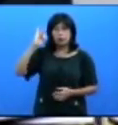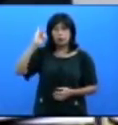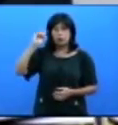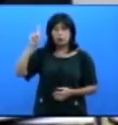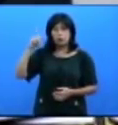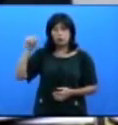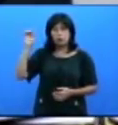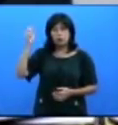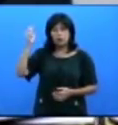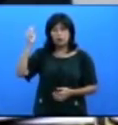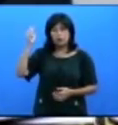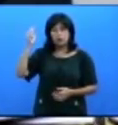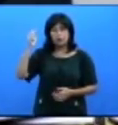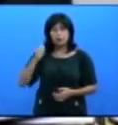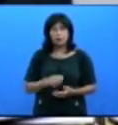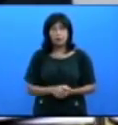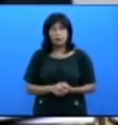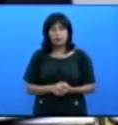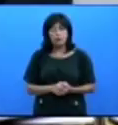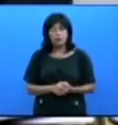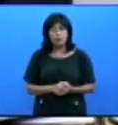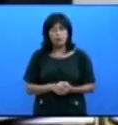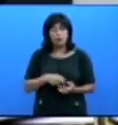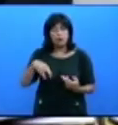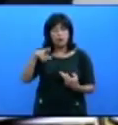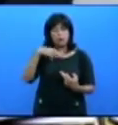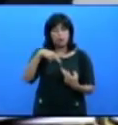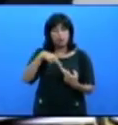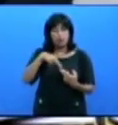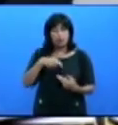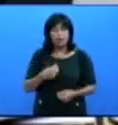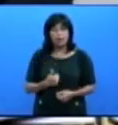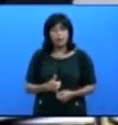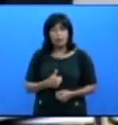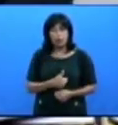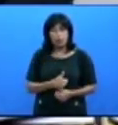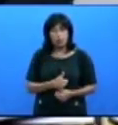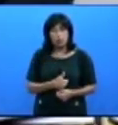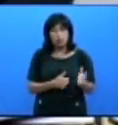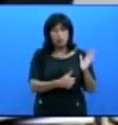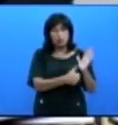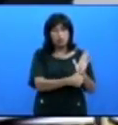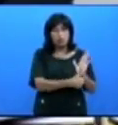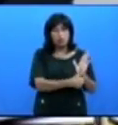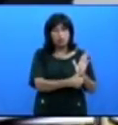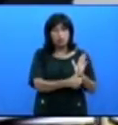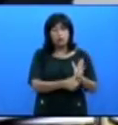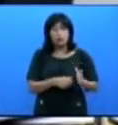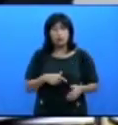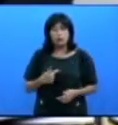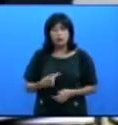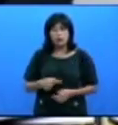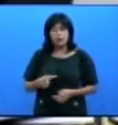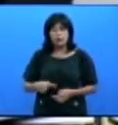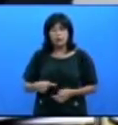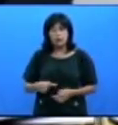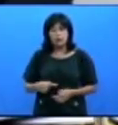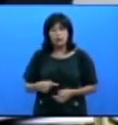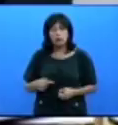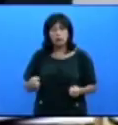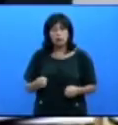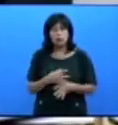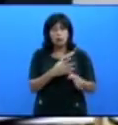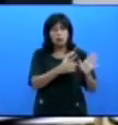vereadora Tiesa, nos termos do parágrafo 11 do artigo 77 da Resolução